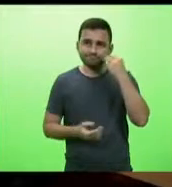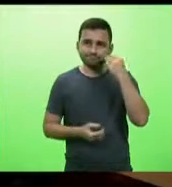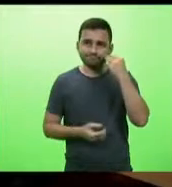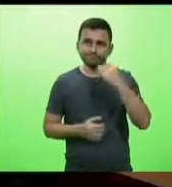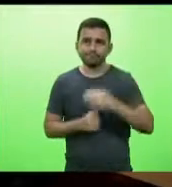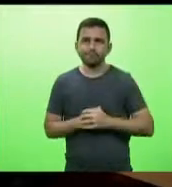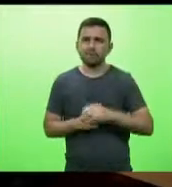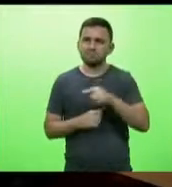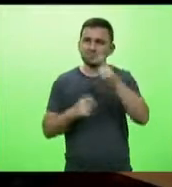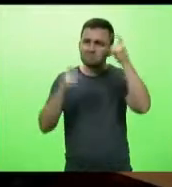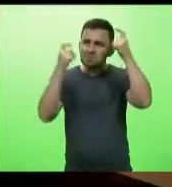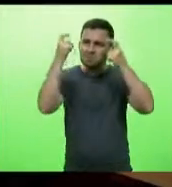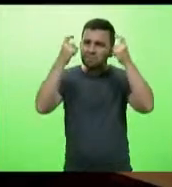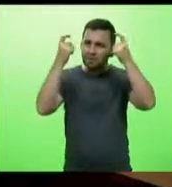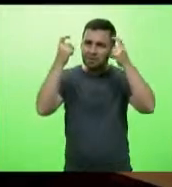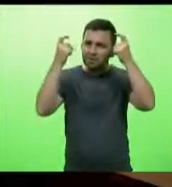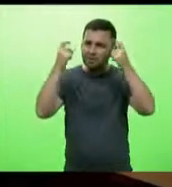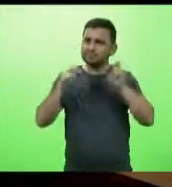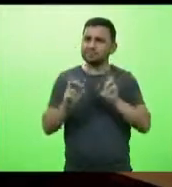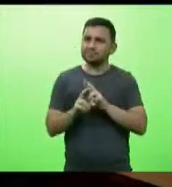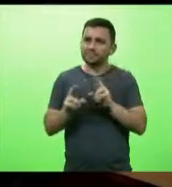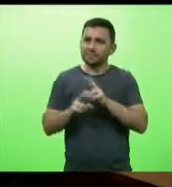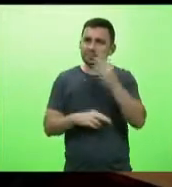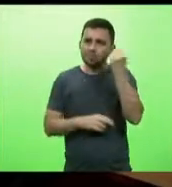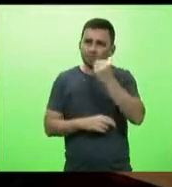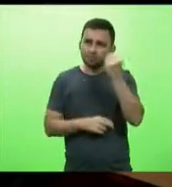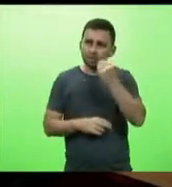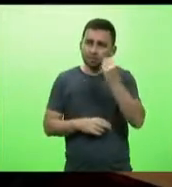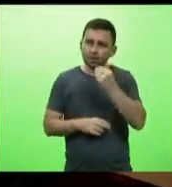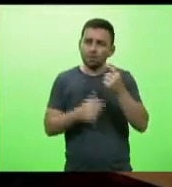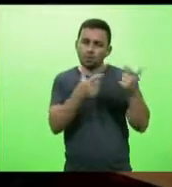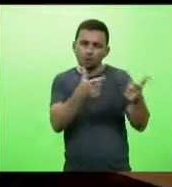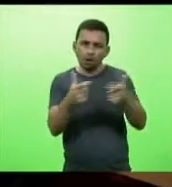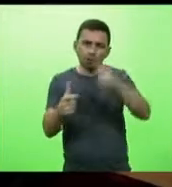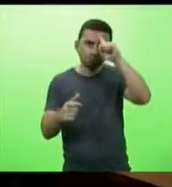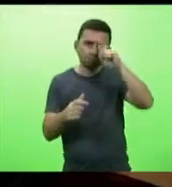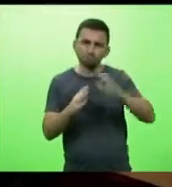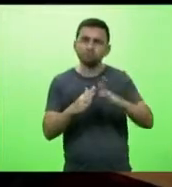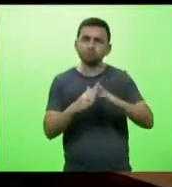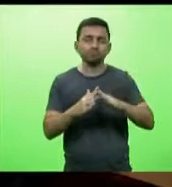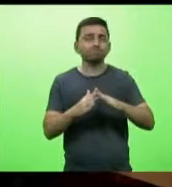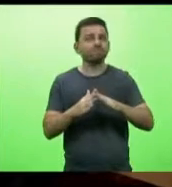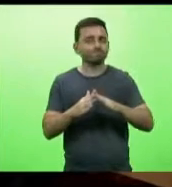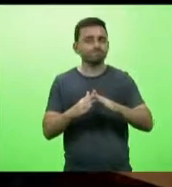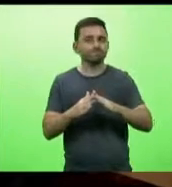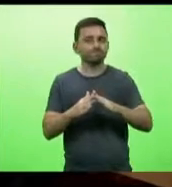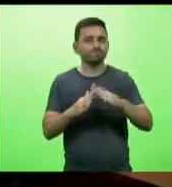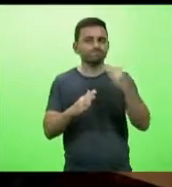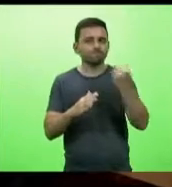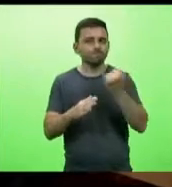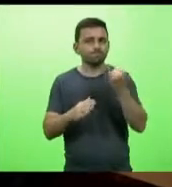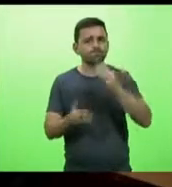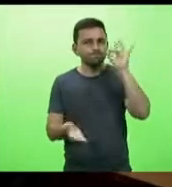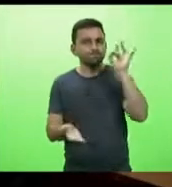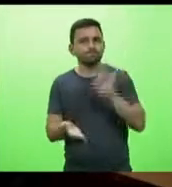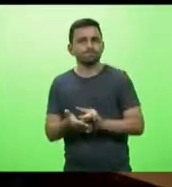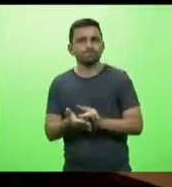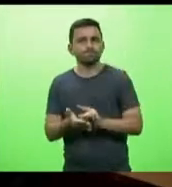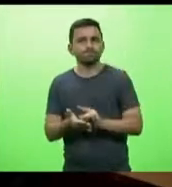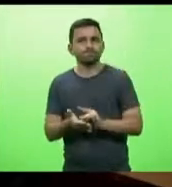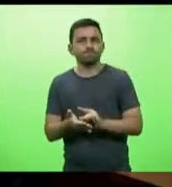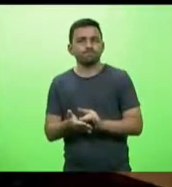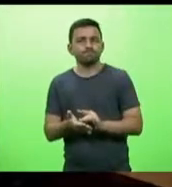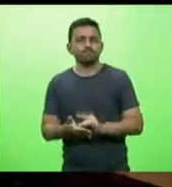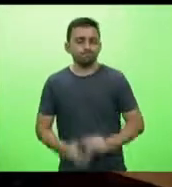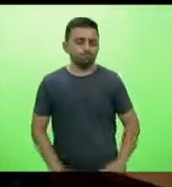pela preocupação dele com relação ao aproveitamento de unidades hospitalares. E, realmente, quem tem sido